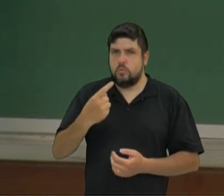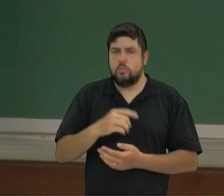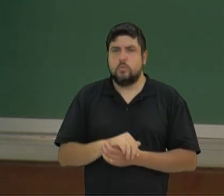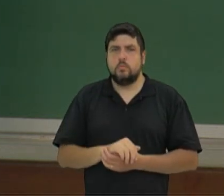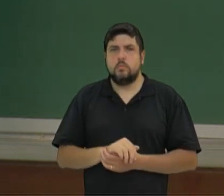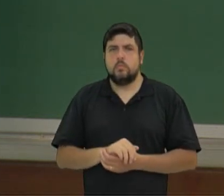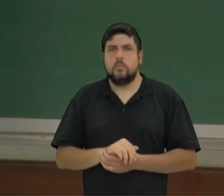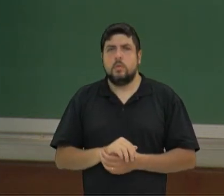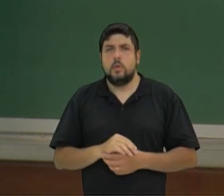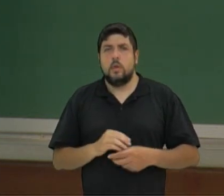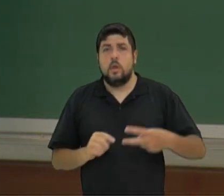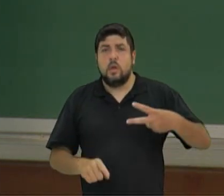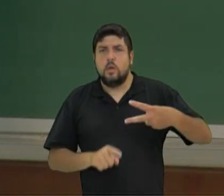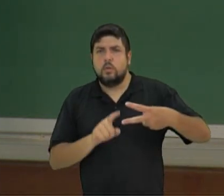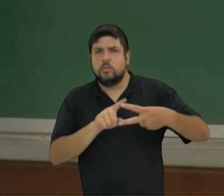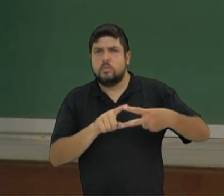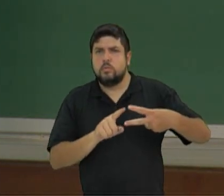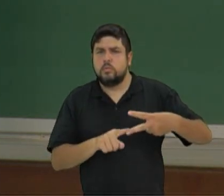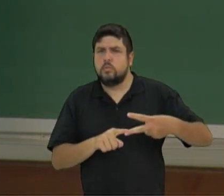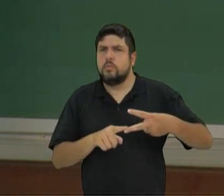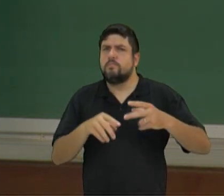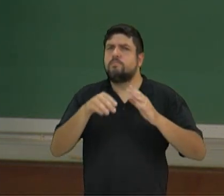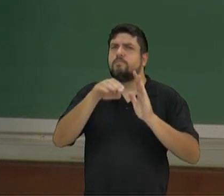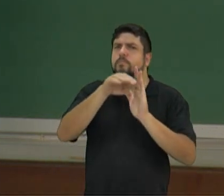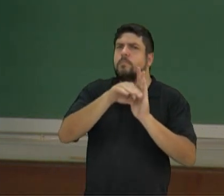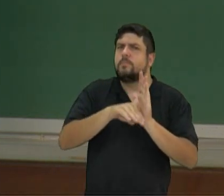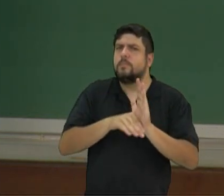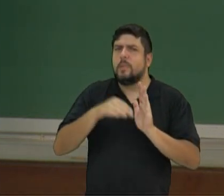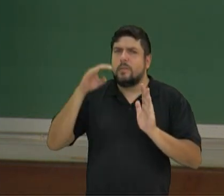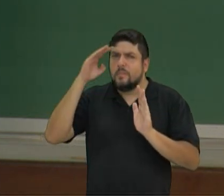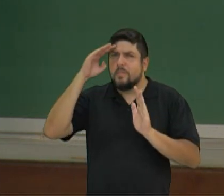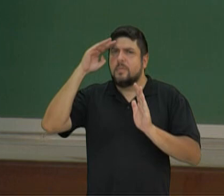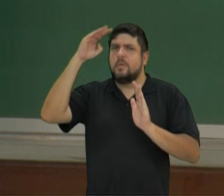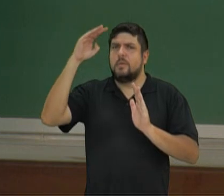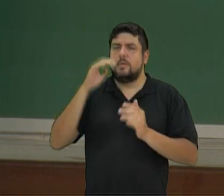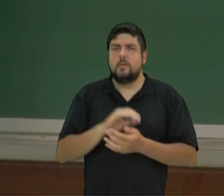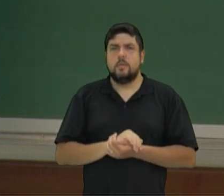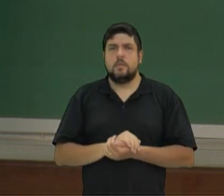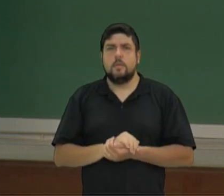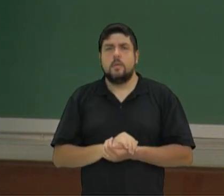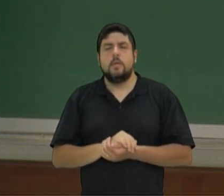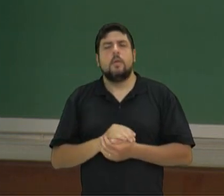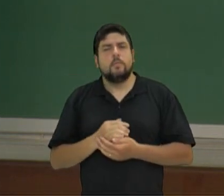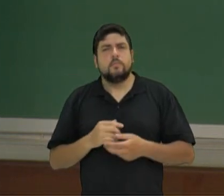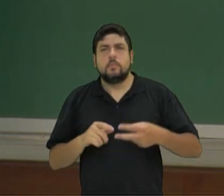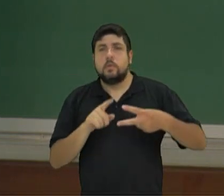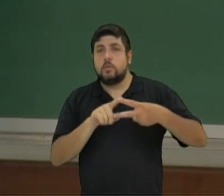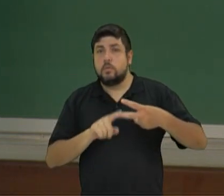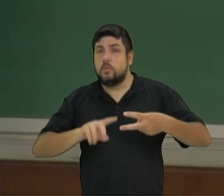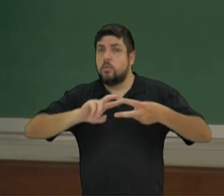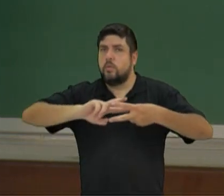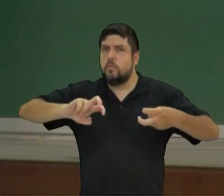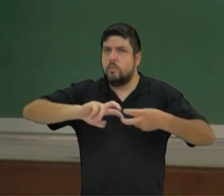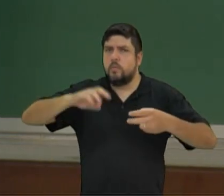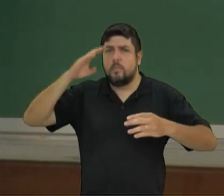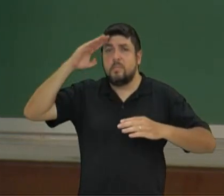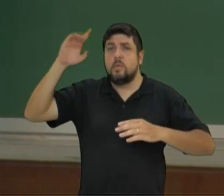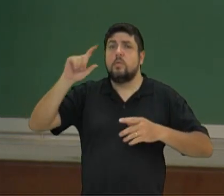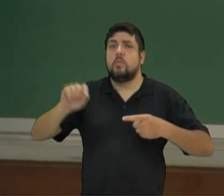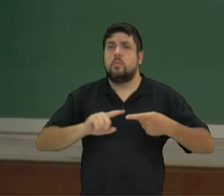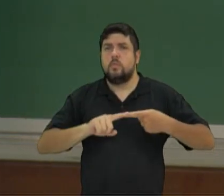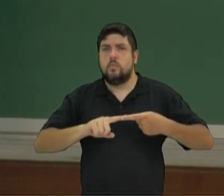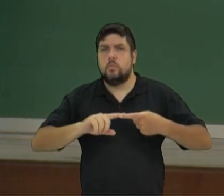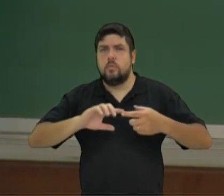propriedades fundamentais dos músculos? Nós não falamos de contração, né, de contrair esse músculo e de